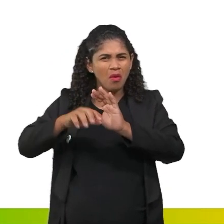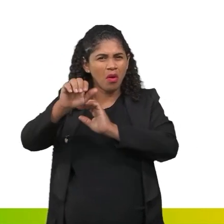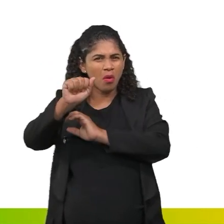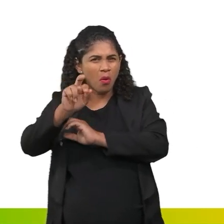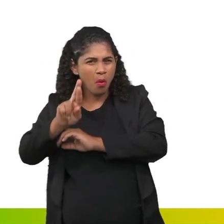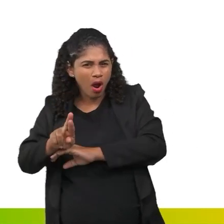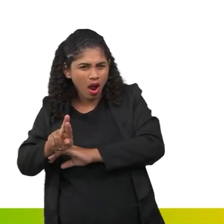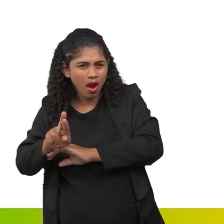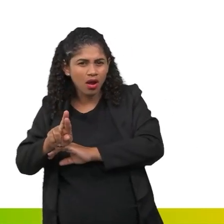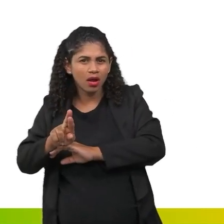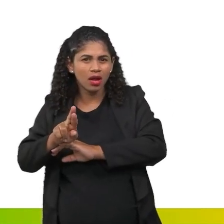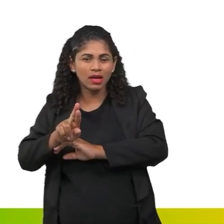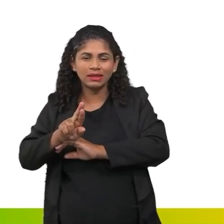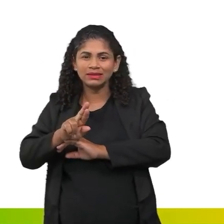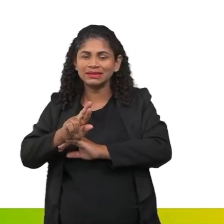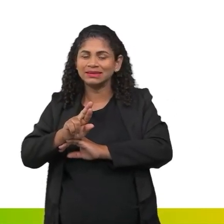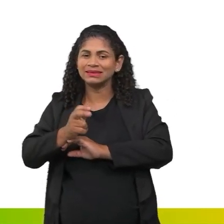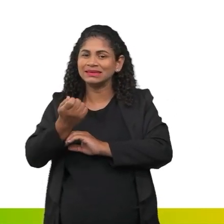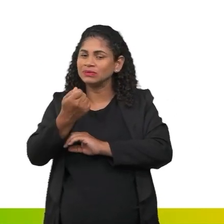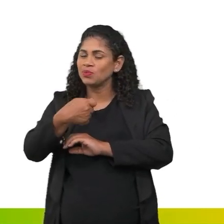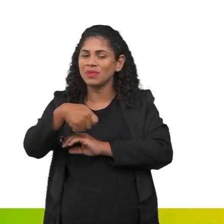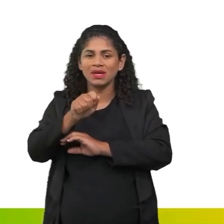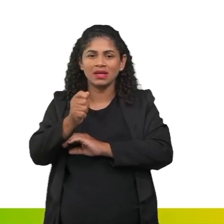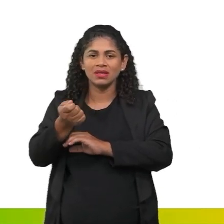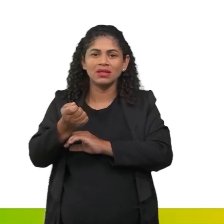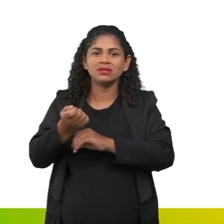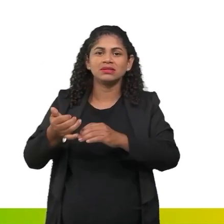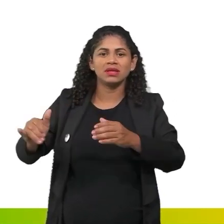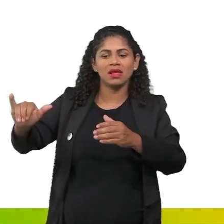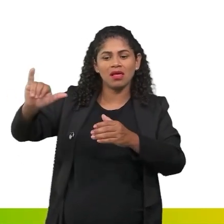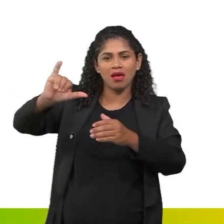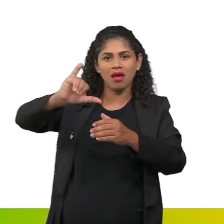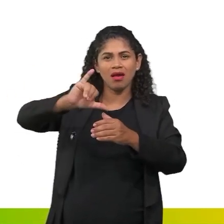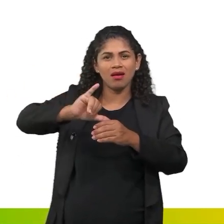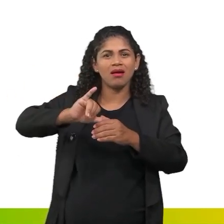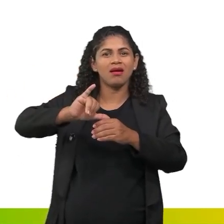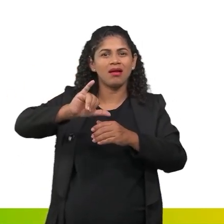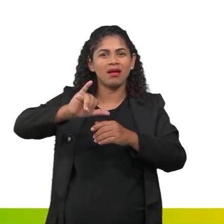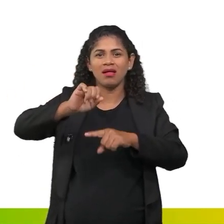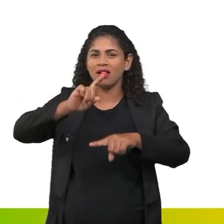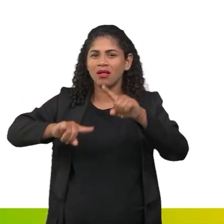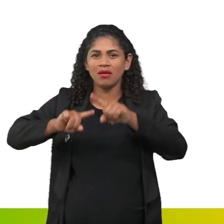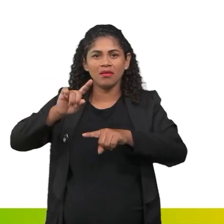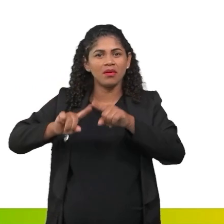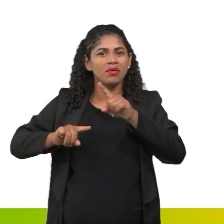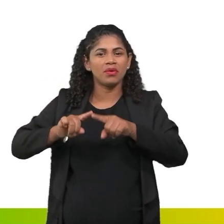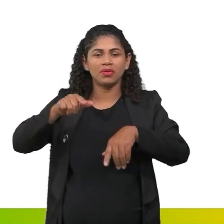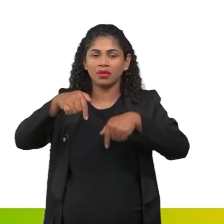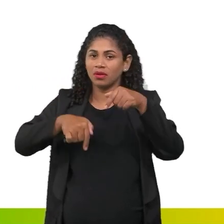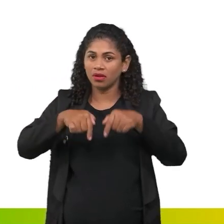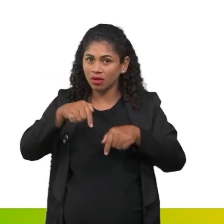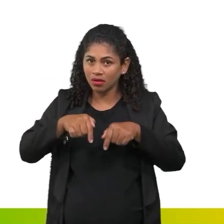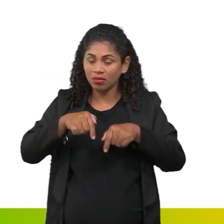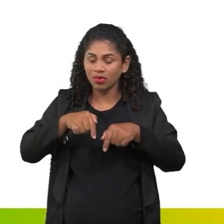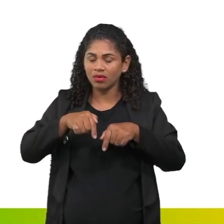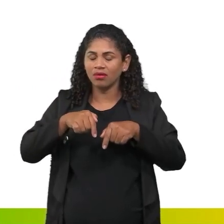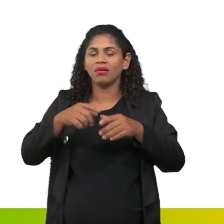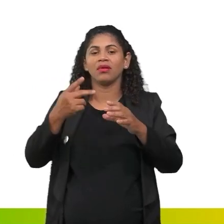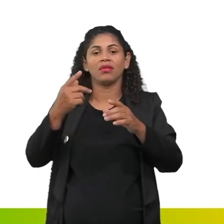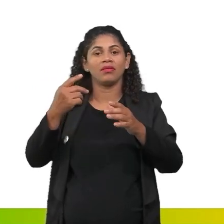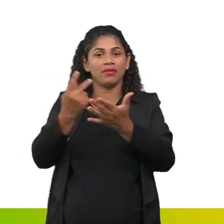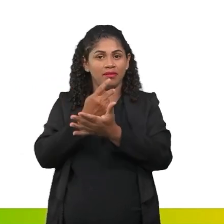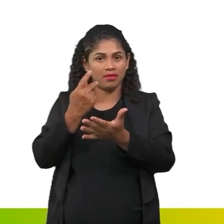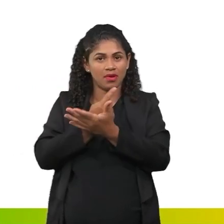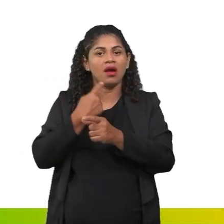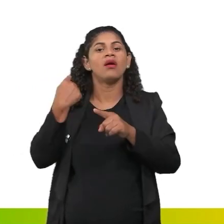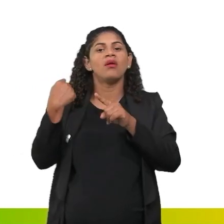de adição de produtos químicos. Tem a necessidade, sim, da adição ali de uma base para que essa reação